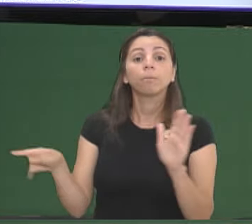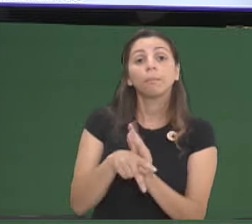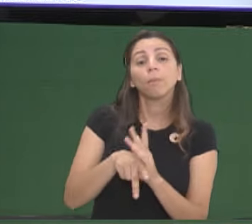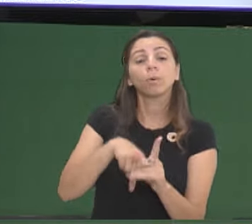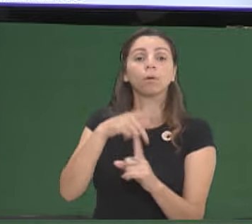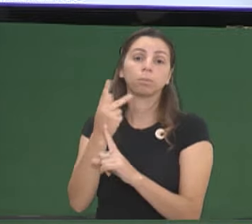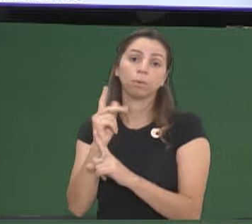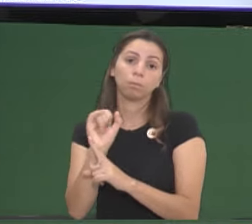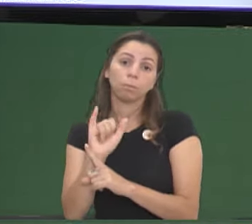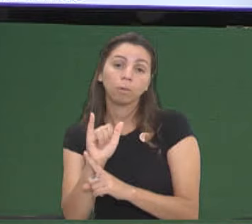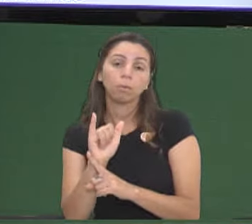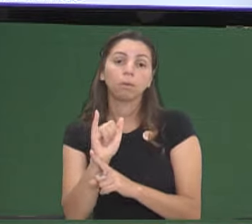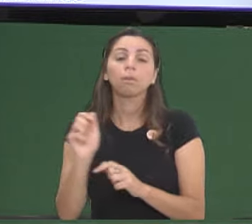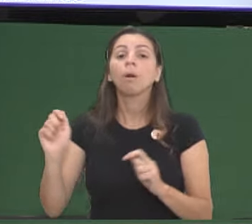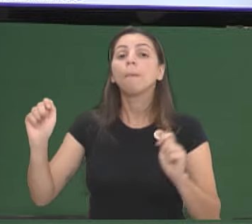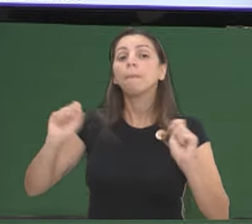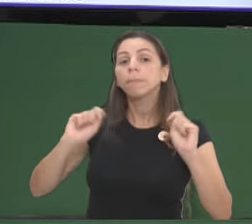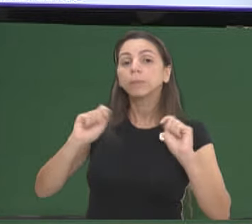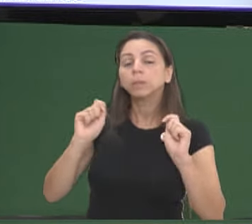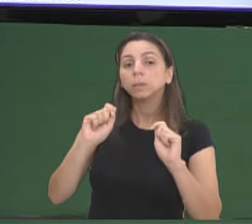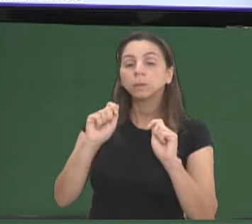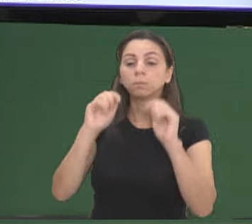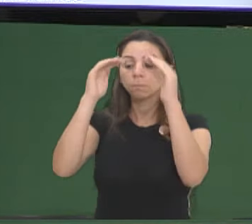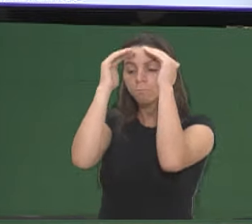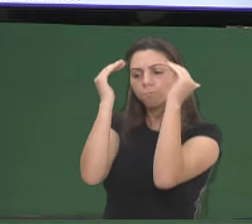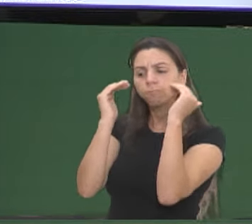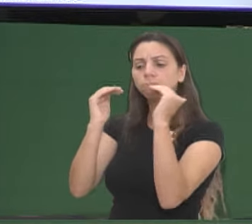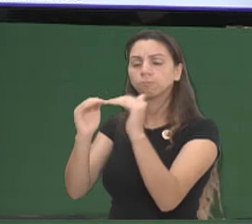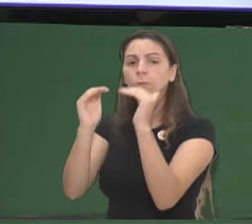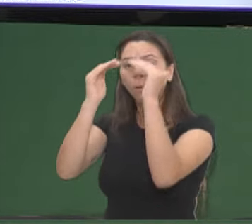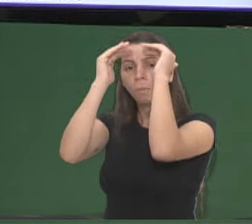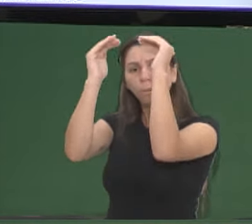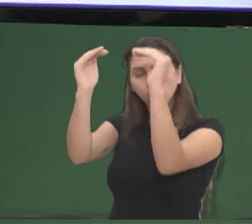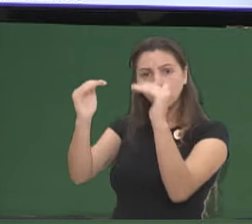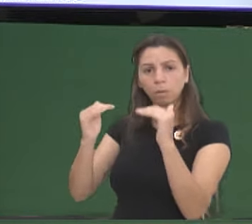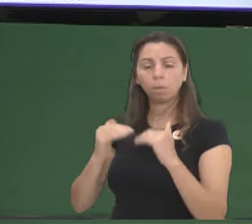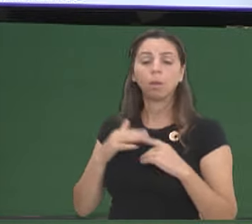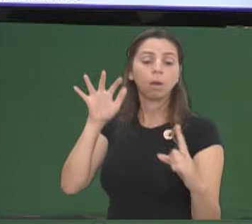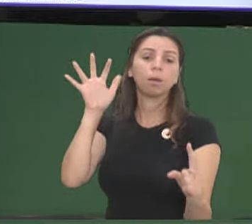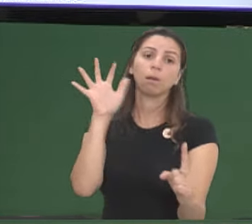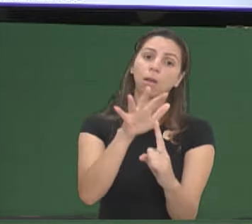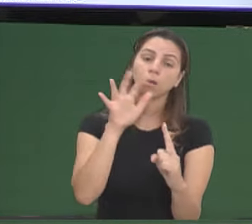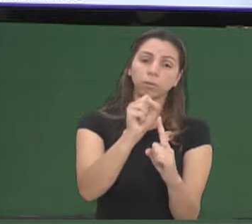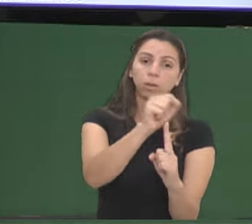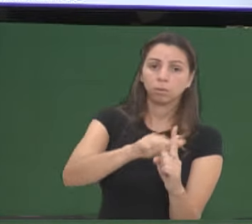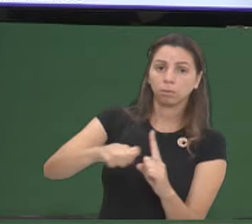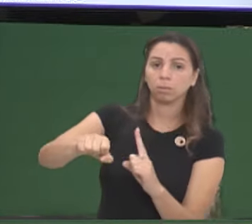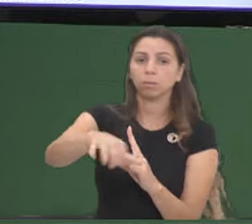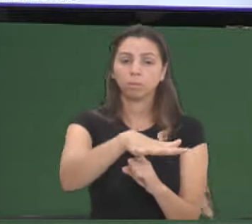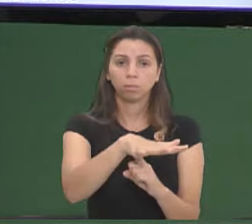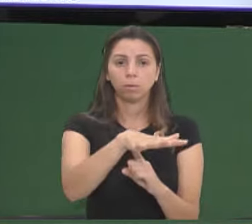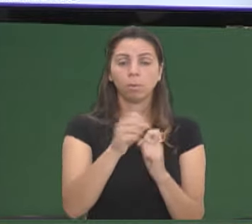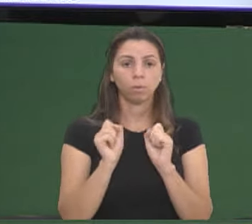gente aprende a respeitar o nosso corpo para respeitar o corpo do outro, e isso se reflete na sociedade,